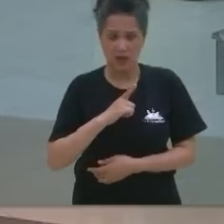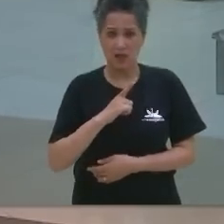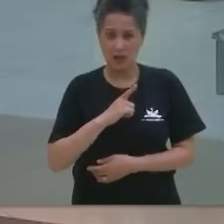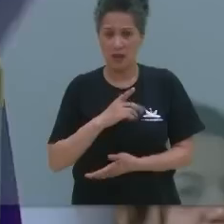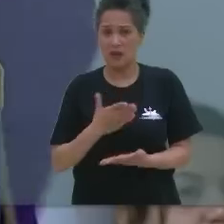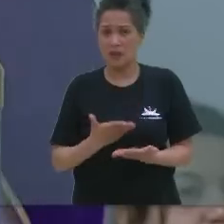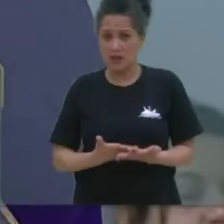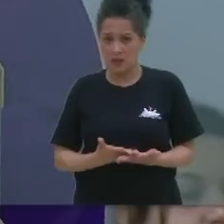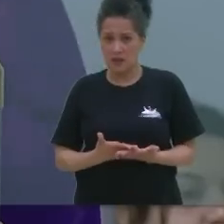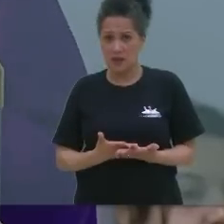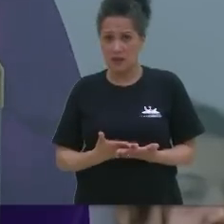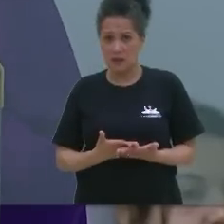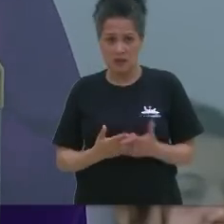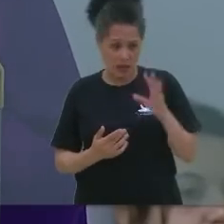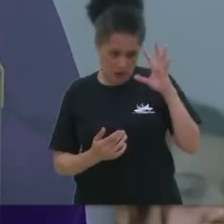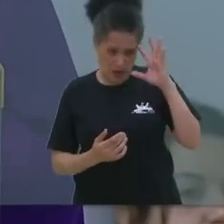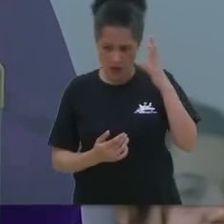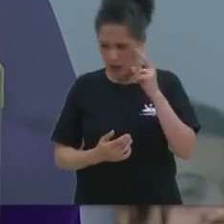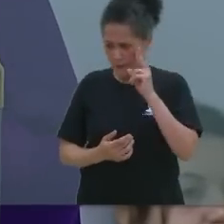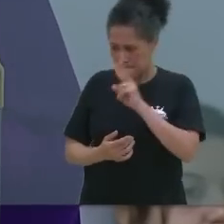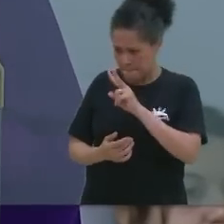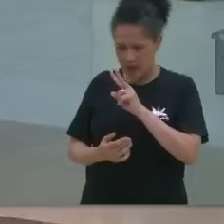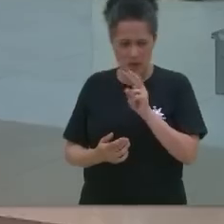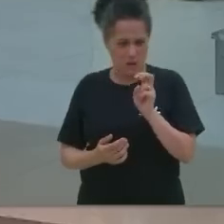os fatos que a gente percebe,